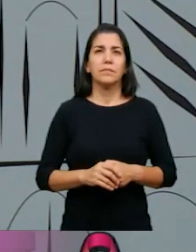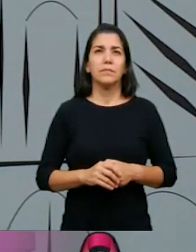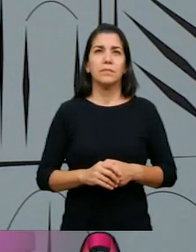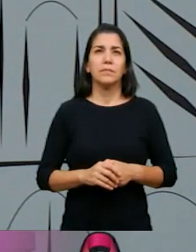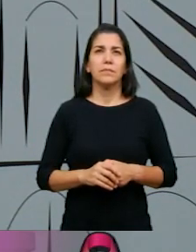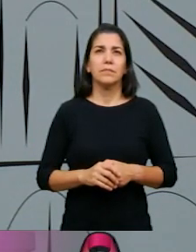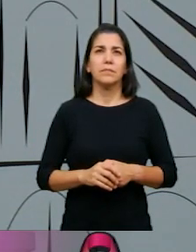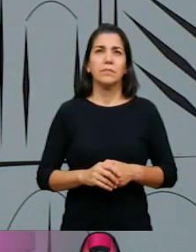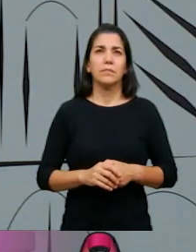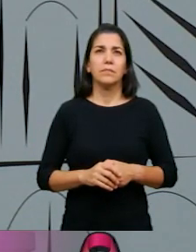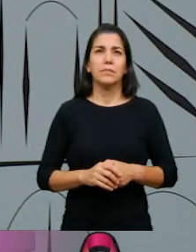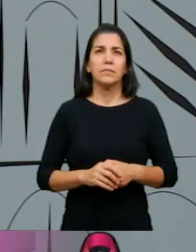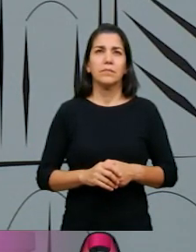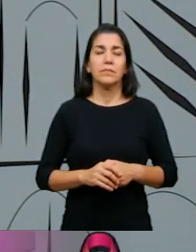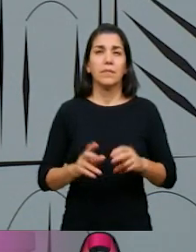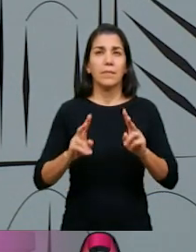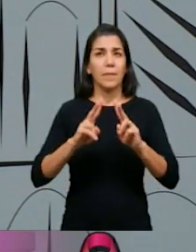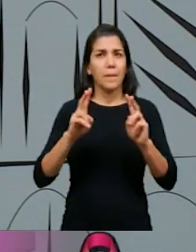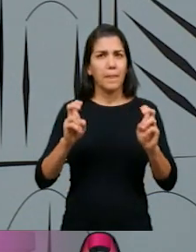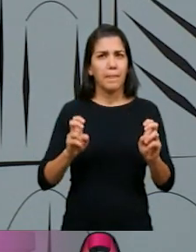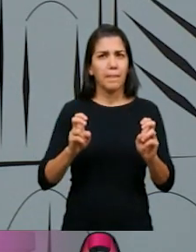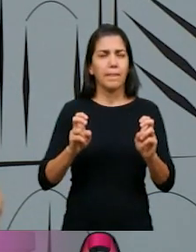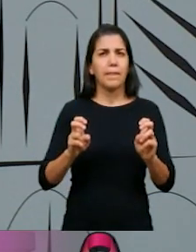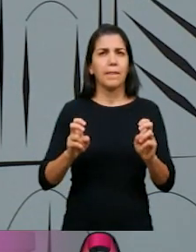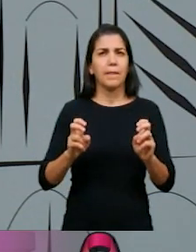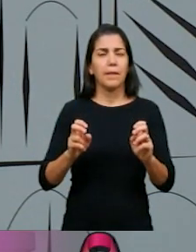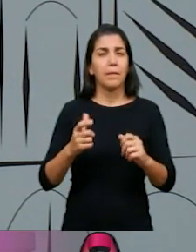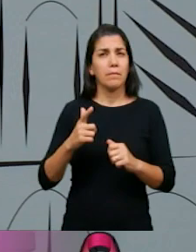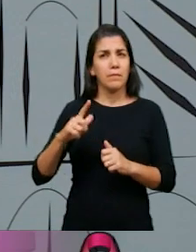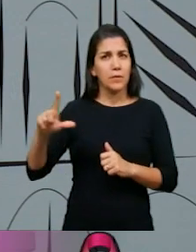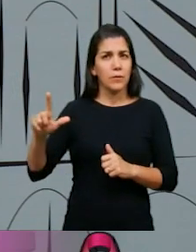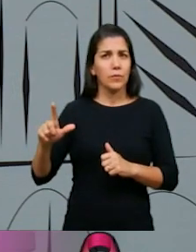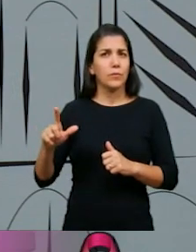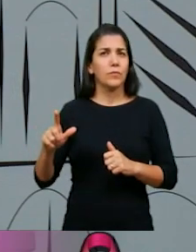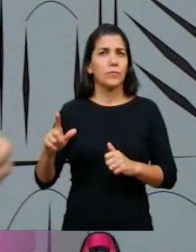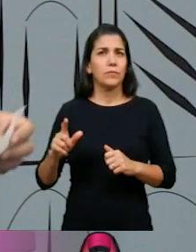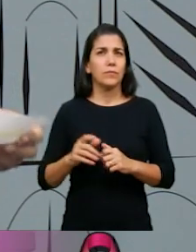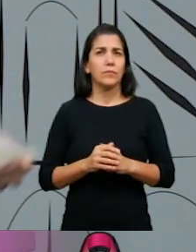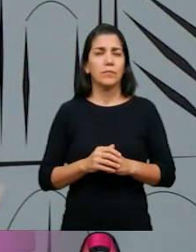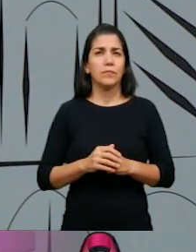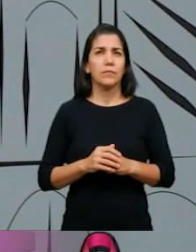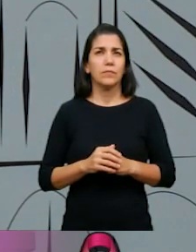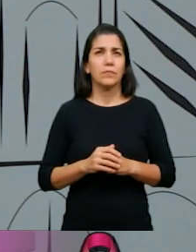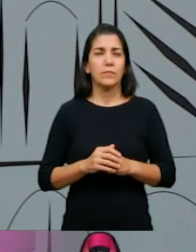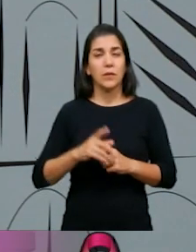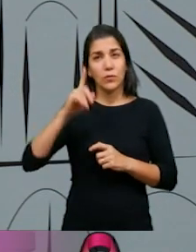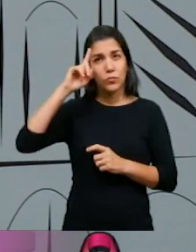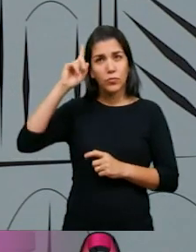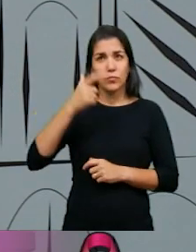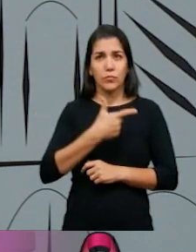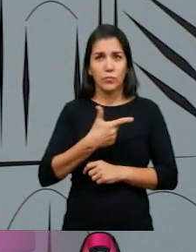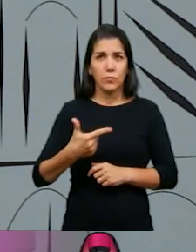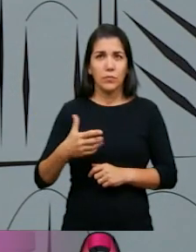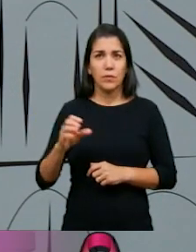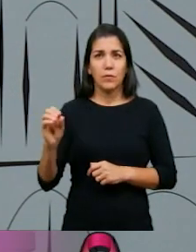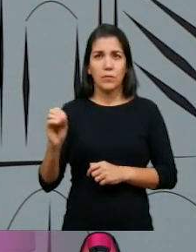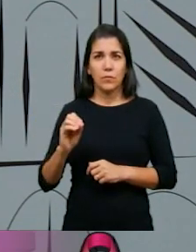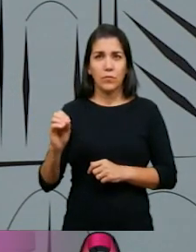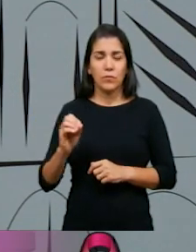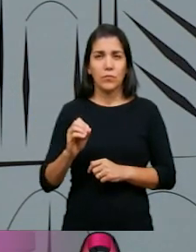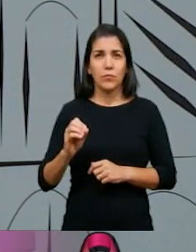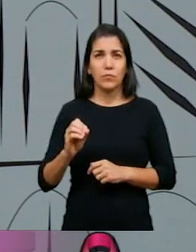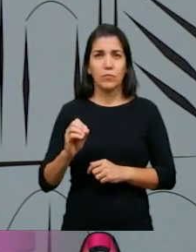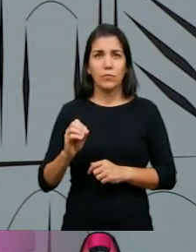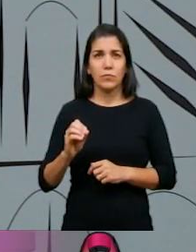alcançou. O outro assunto que trago aqui para esta sessão da Câmara é que, no dia 22 de outubro deste